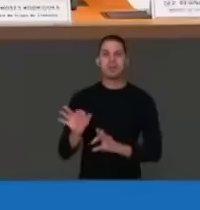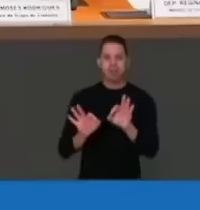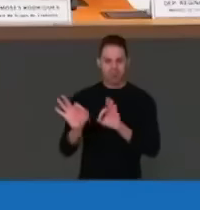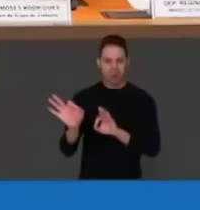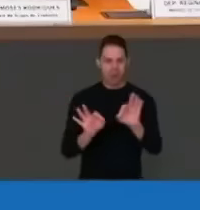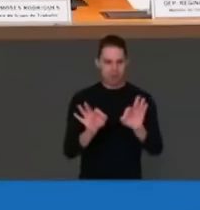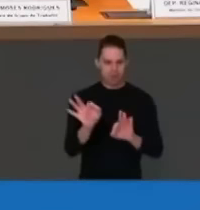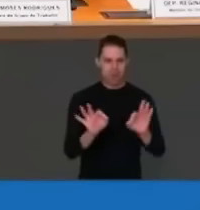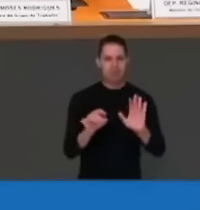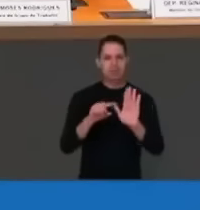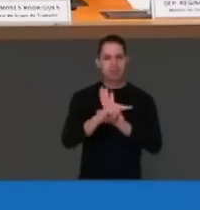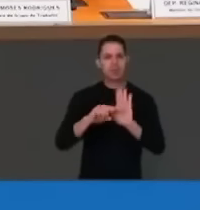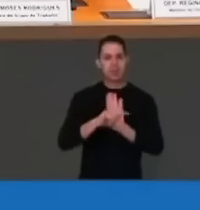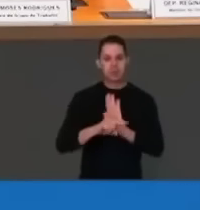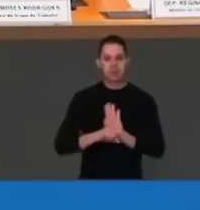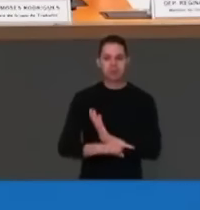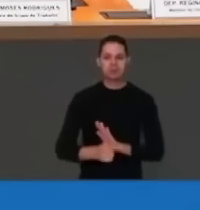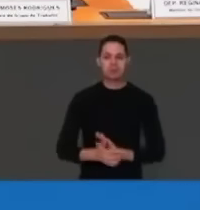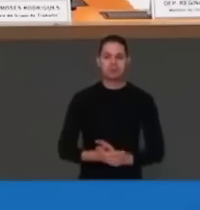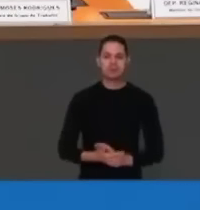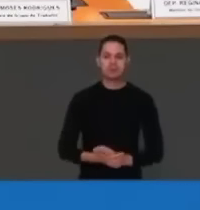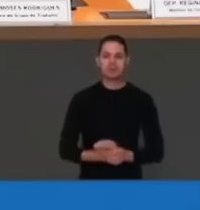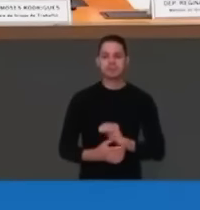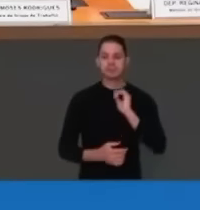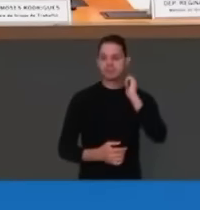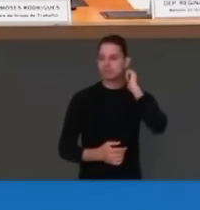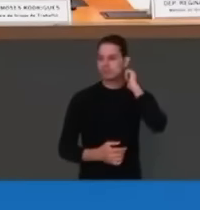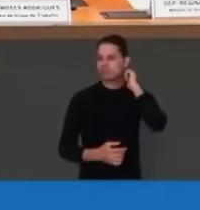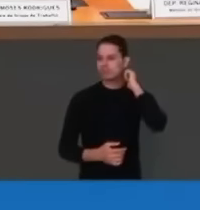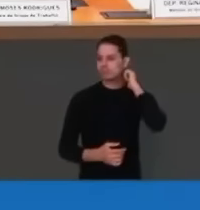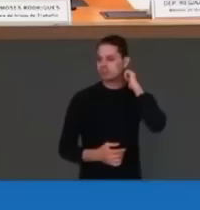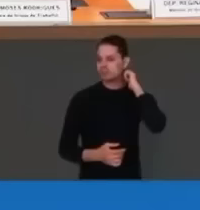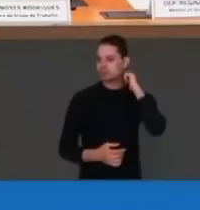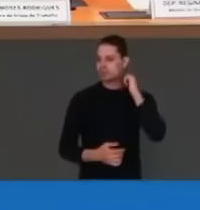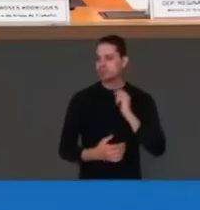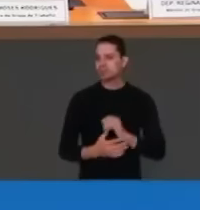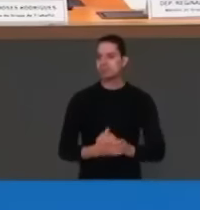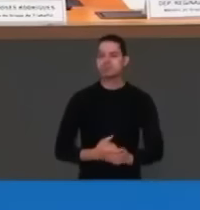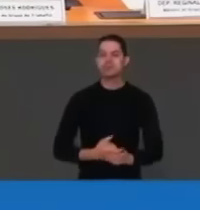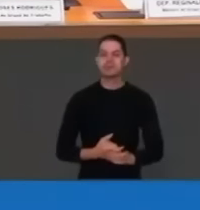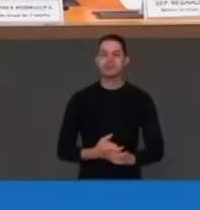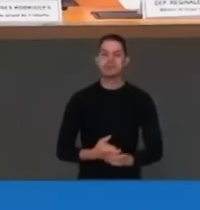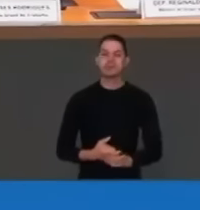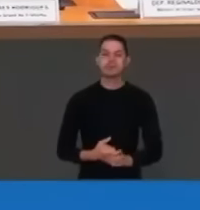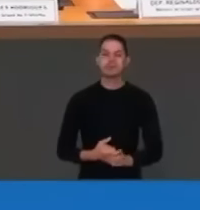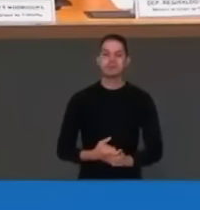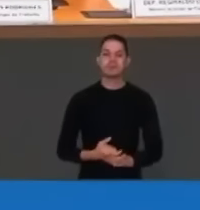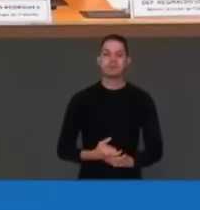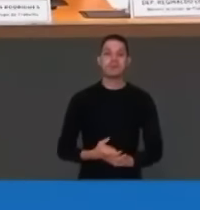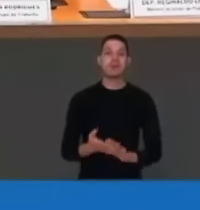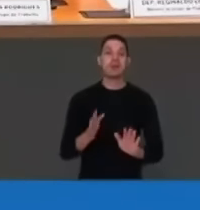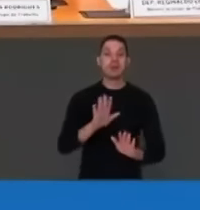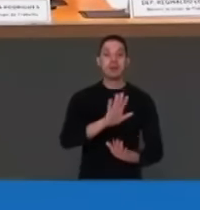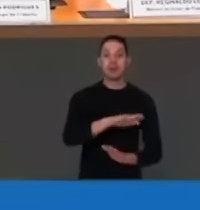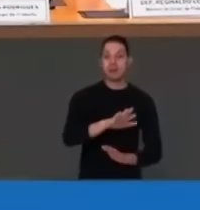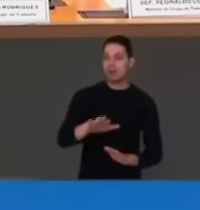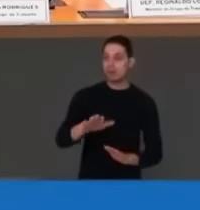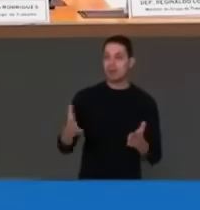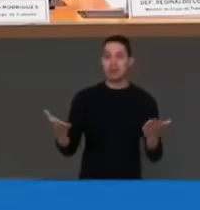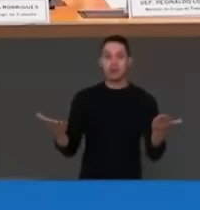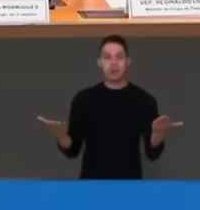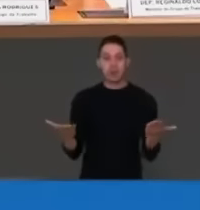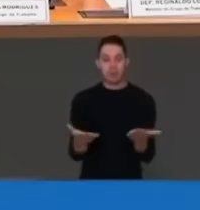40% a carga tributária quer dizer que você já passou 30 mais 20 e sobre esses 20 que você ficou ainda